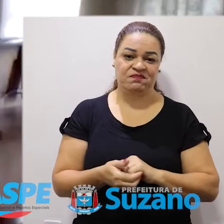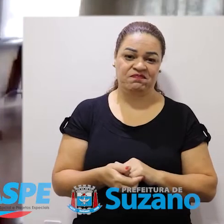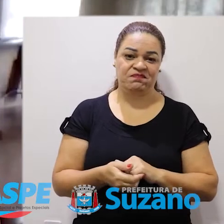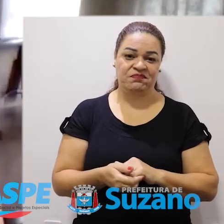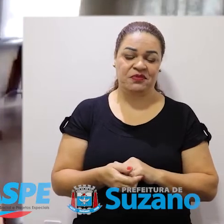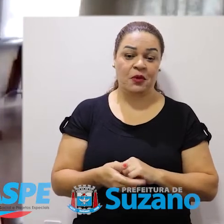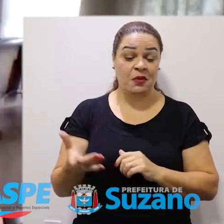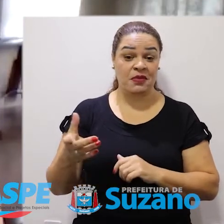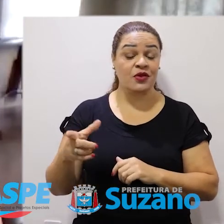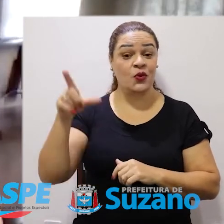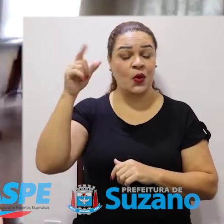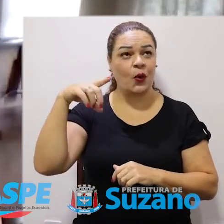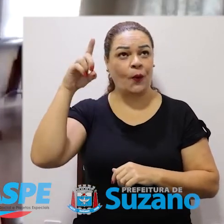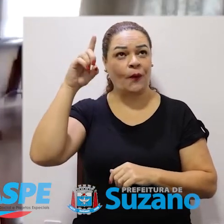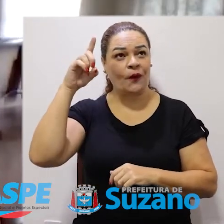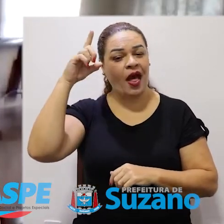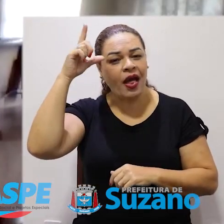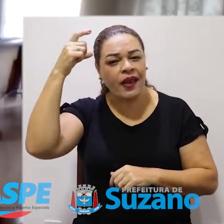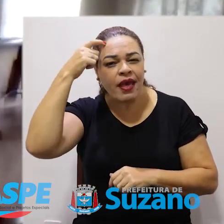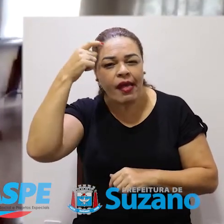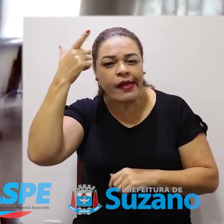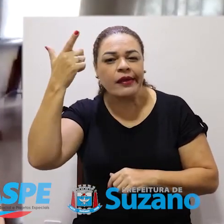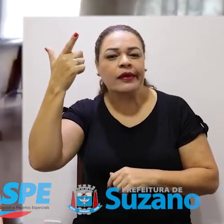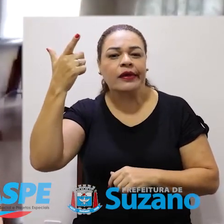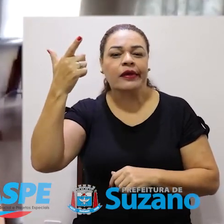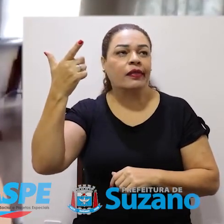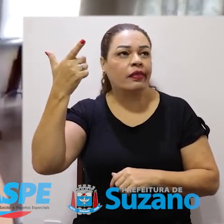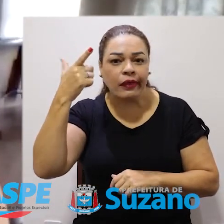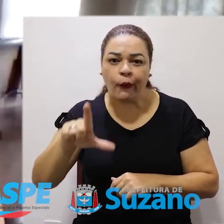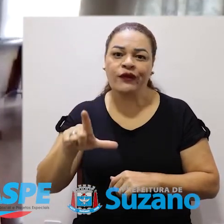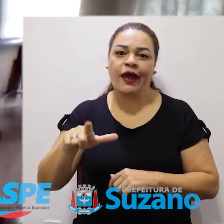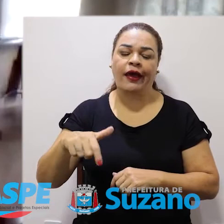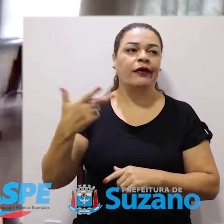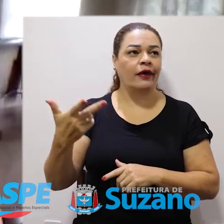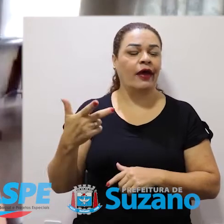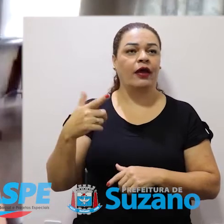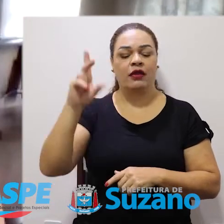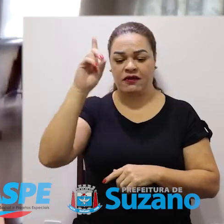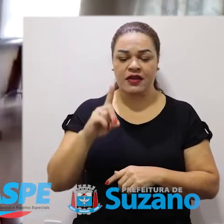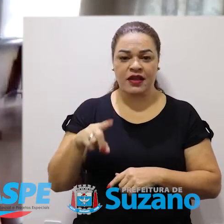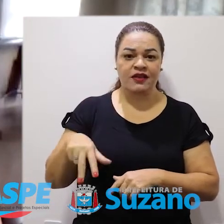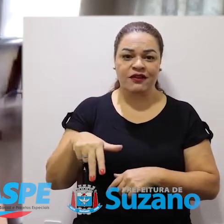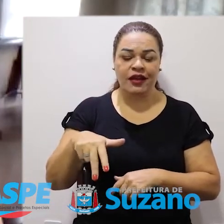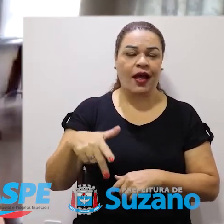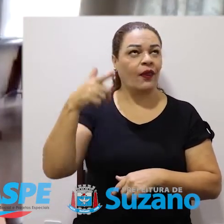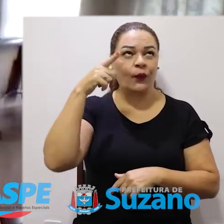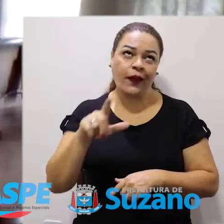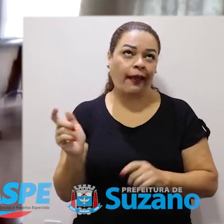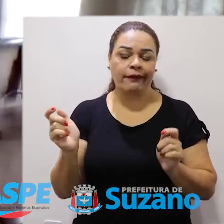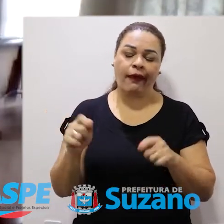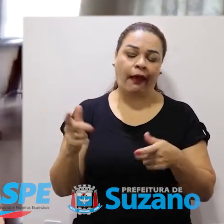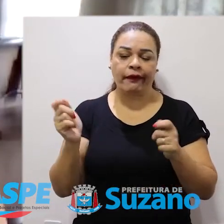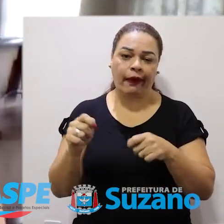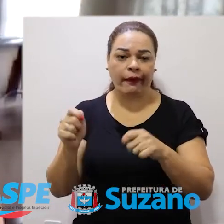deficiência intelectual não faz raciocínio lógico. Pessoa com deficiência física não consegue andar. Pessoa com deficiência auditiva não